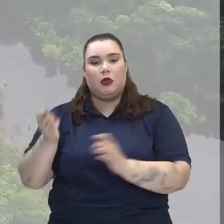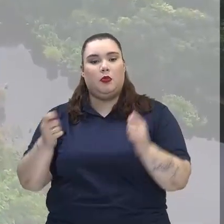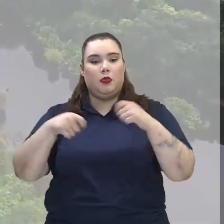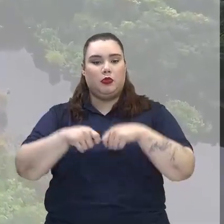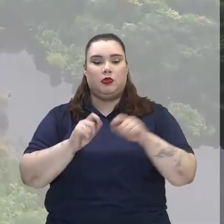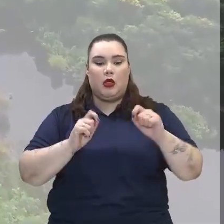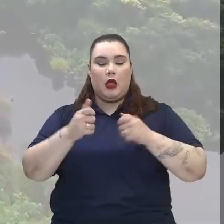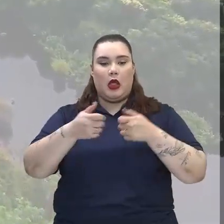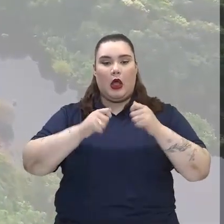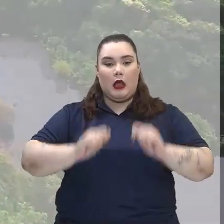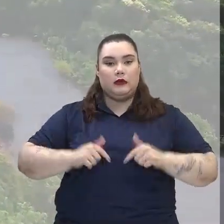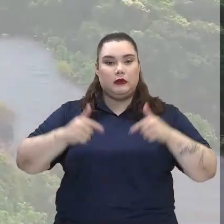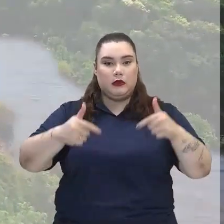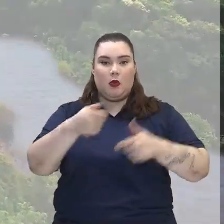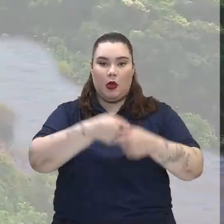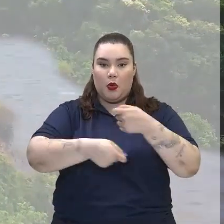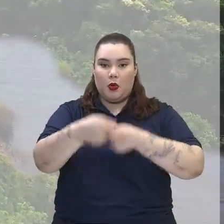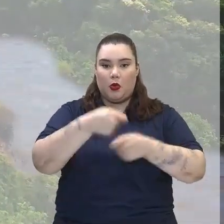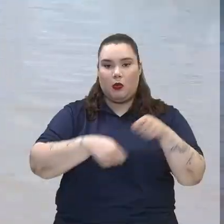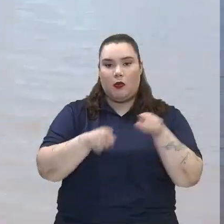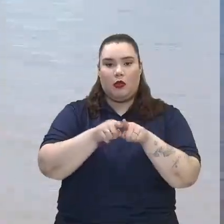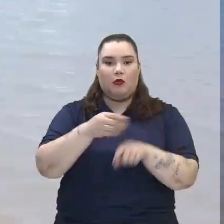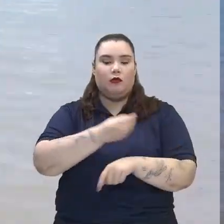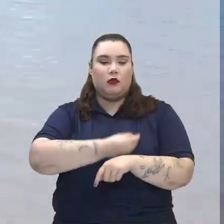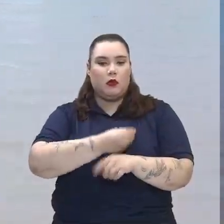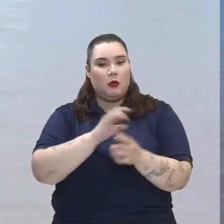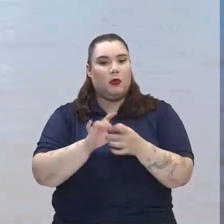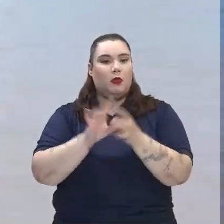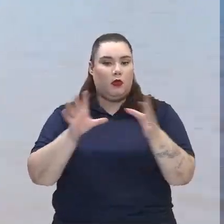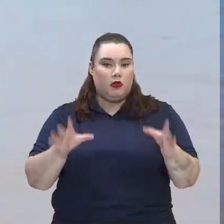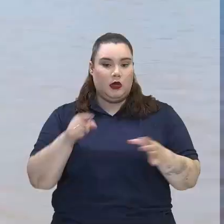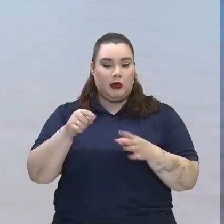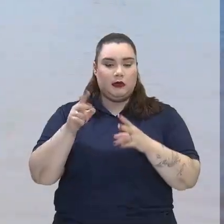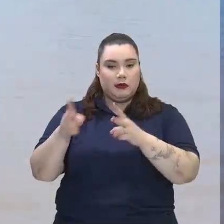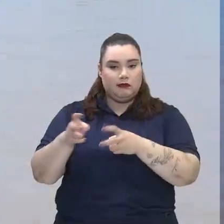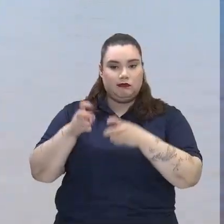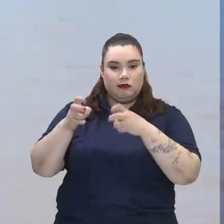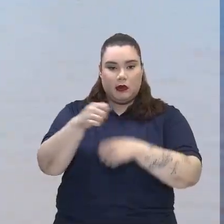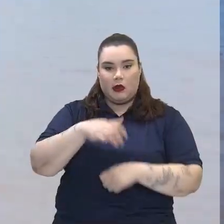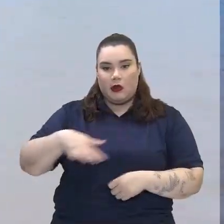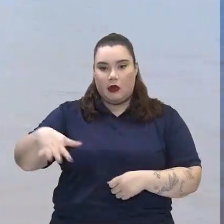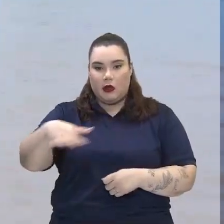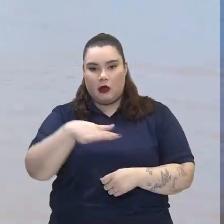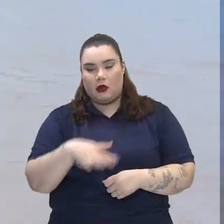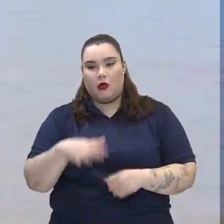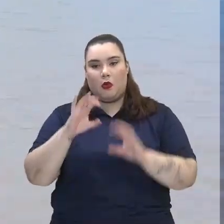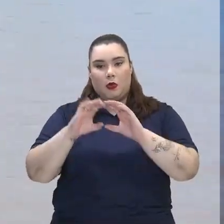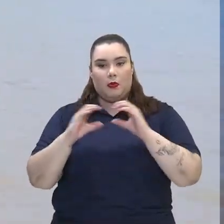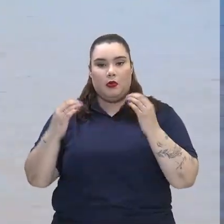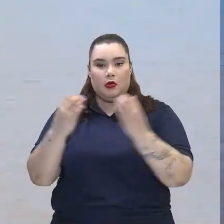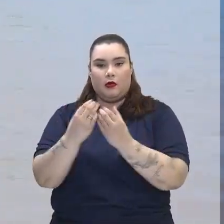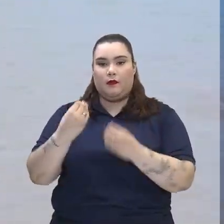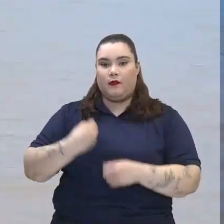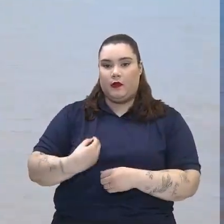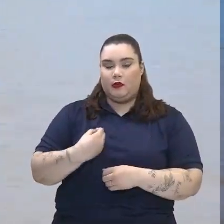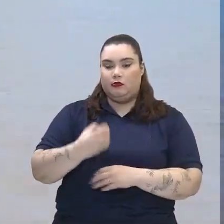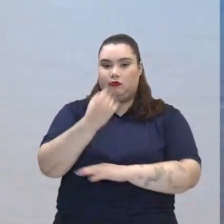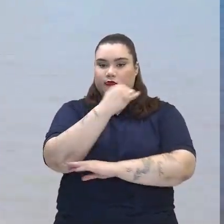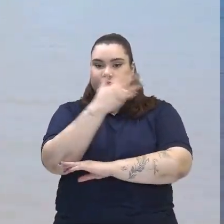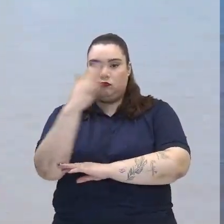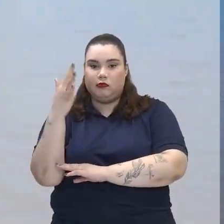regras claras de preservação. As reservas extrativistas são espaços onde comunidades vivem da